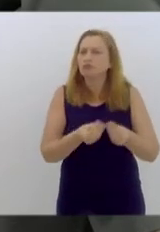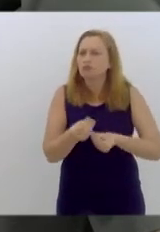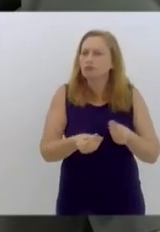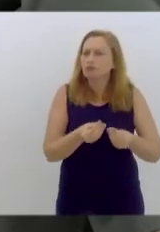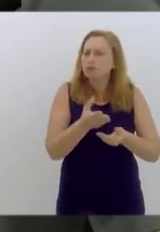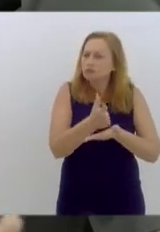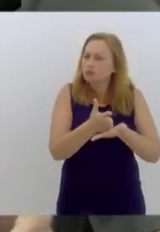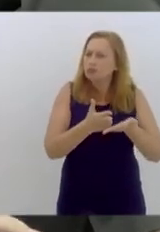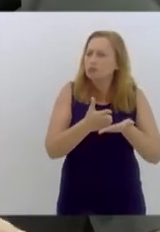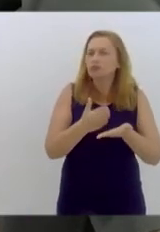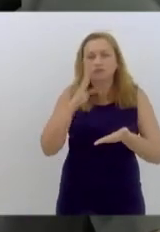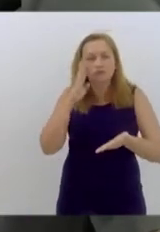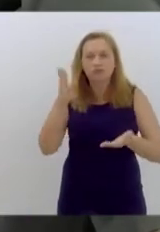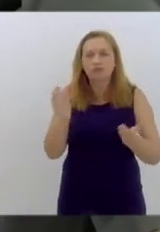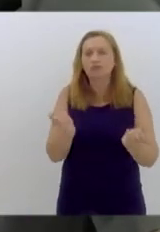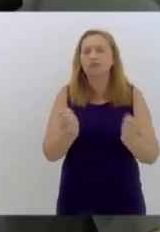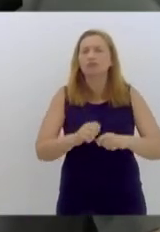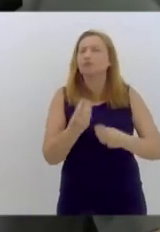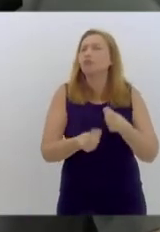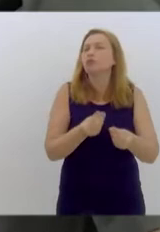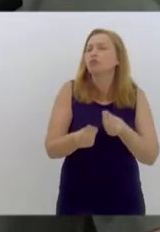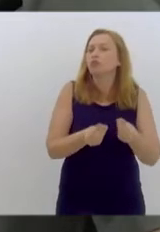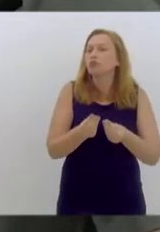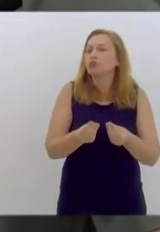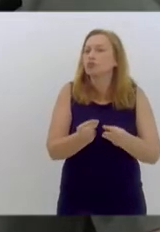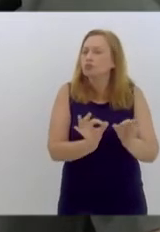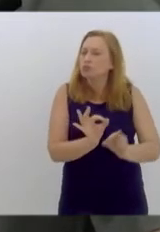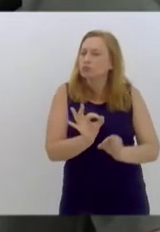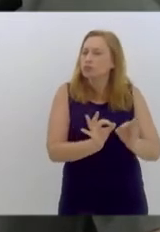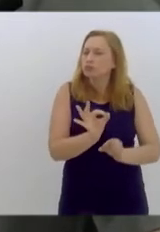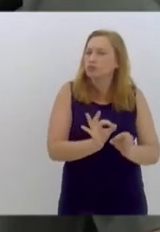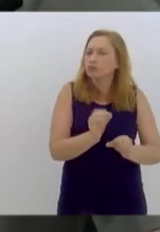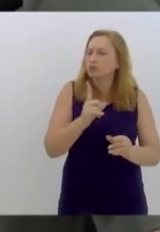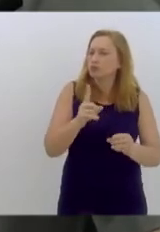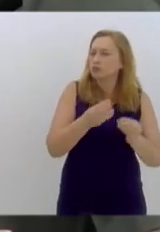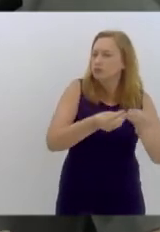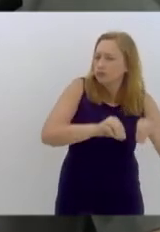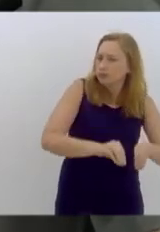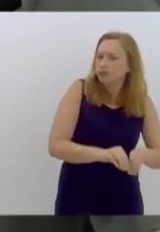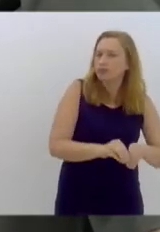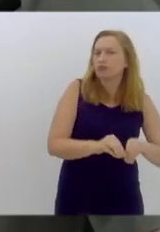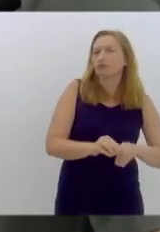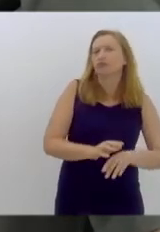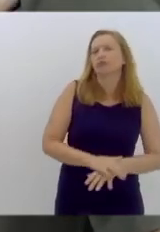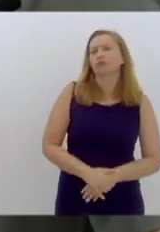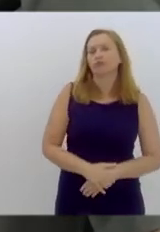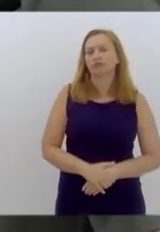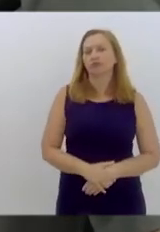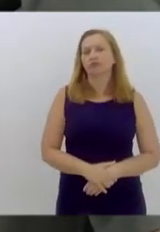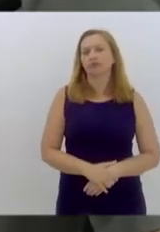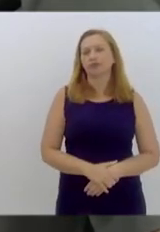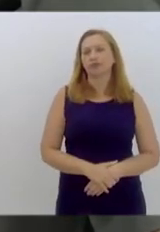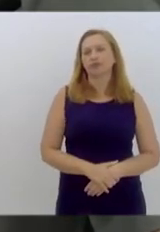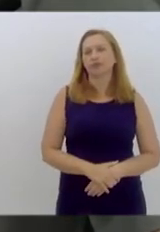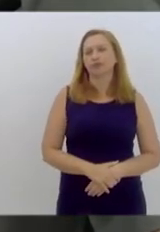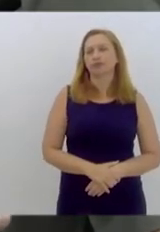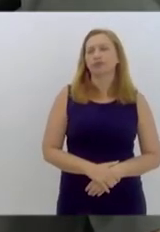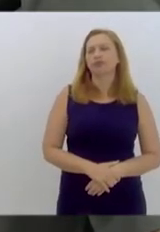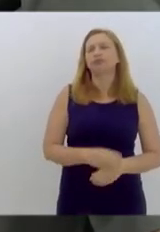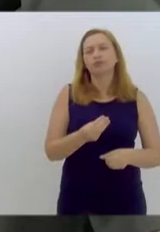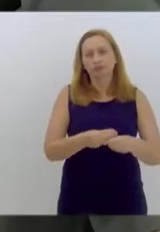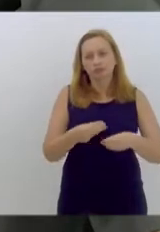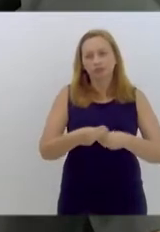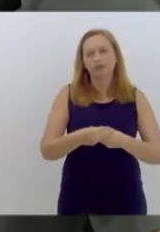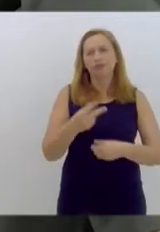parte principalmente da compensação, como que isso vai ser feito para não acarretar numa grave paralisação dos municípios, das